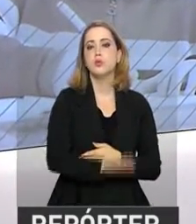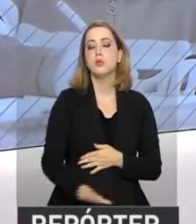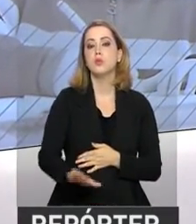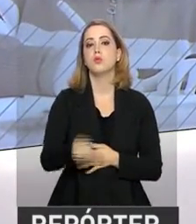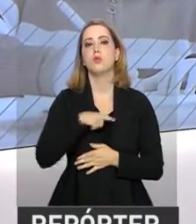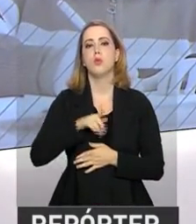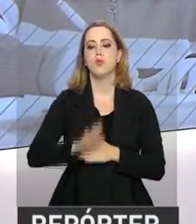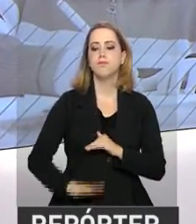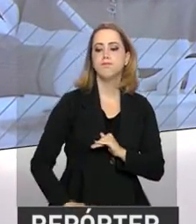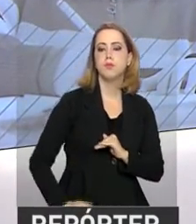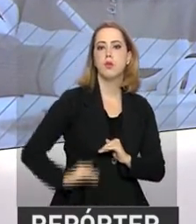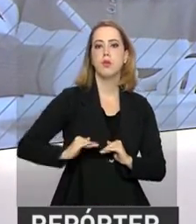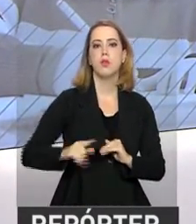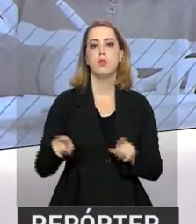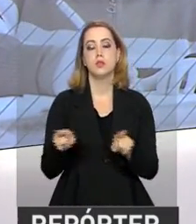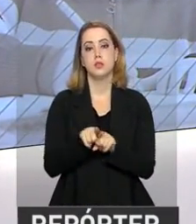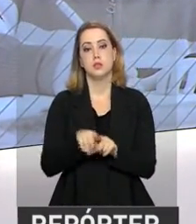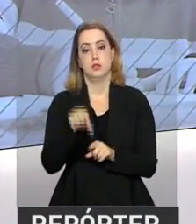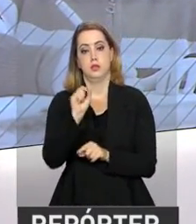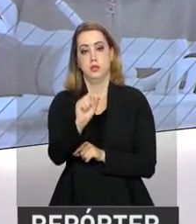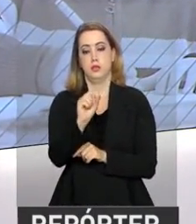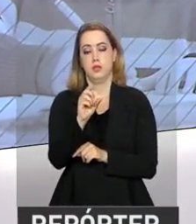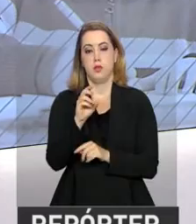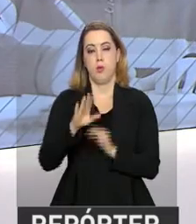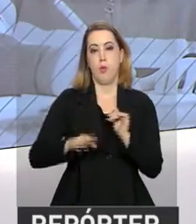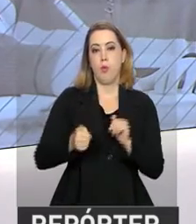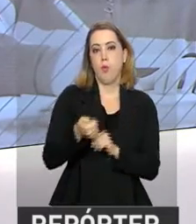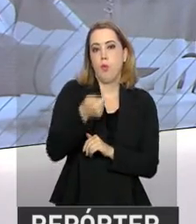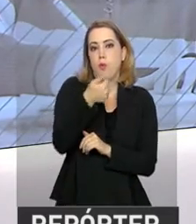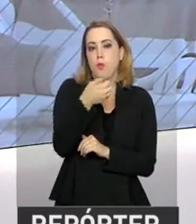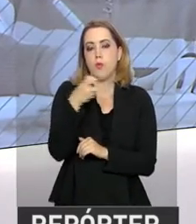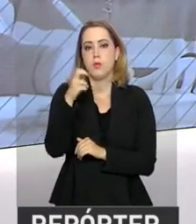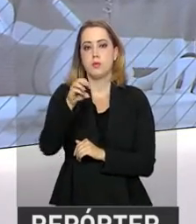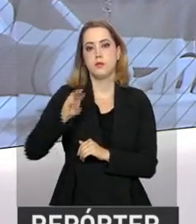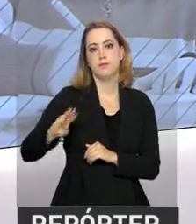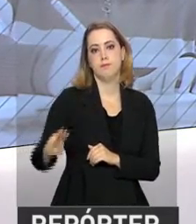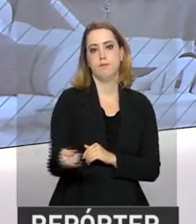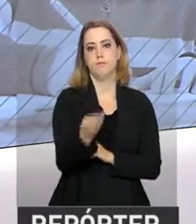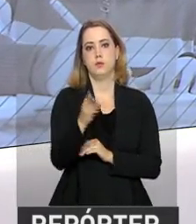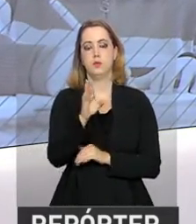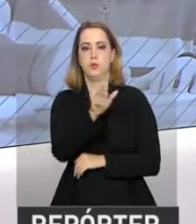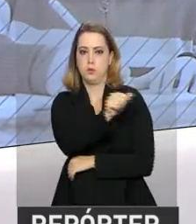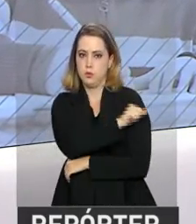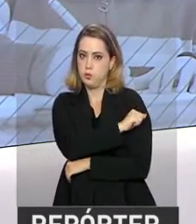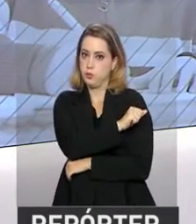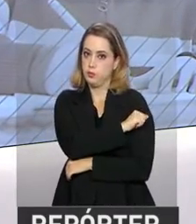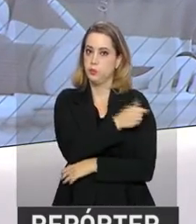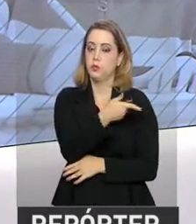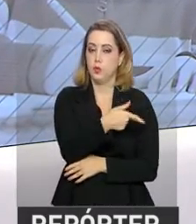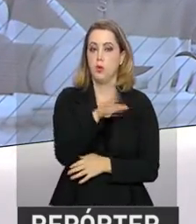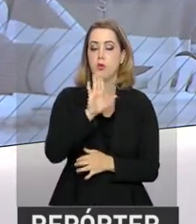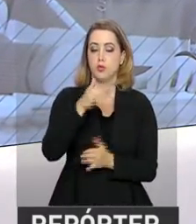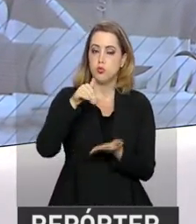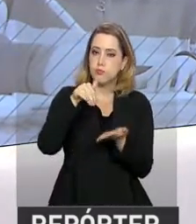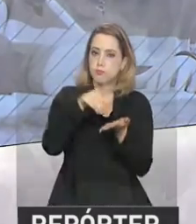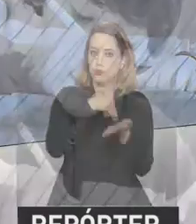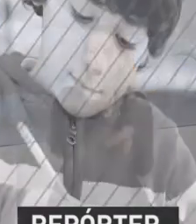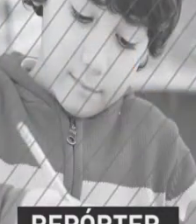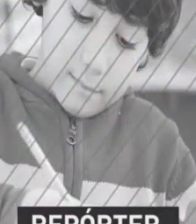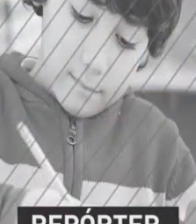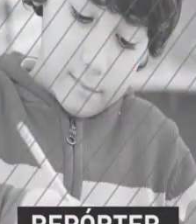a creche ea pré escola são cerca de cinco milhões e 800 mil alunos matriculados nas redes